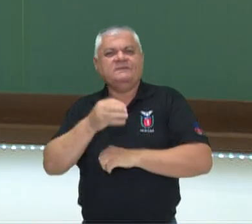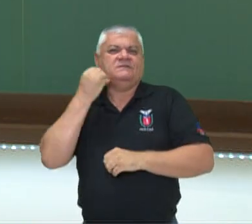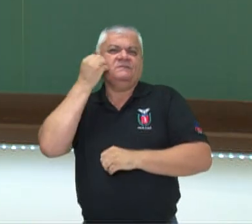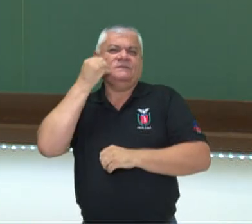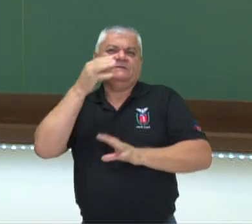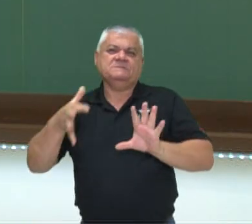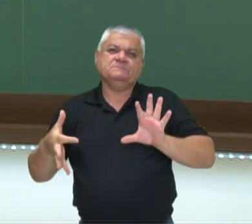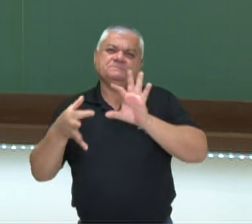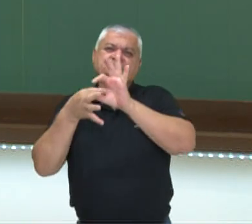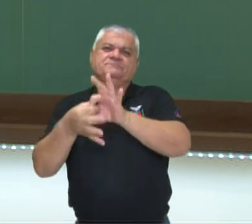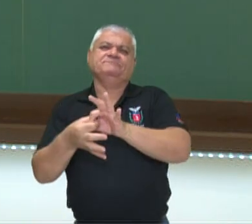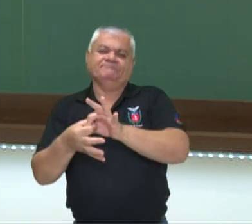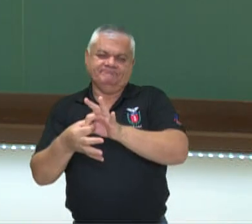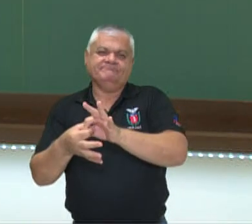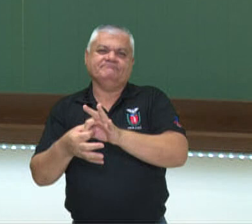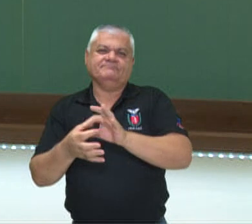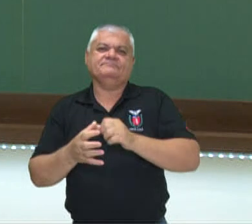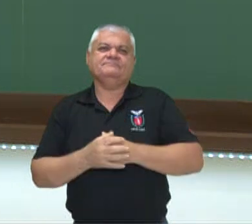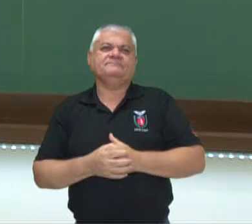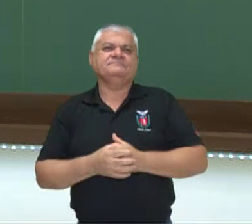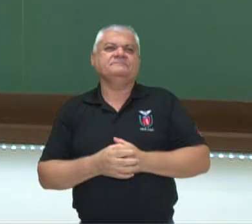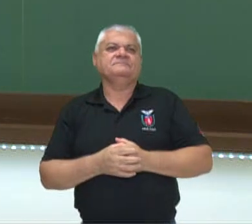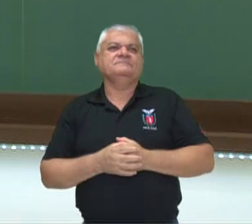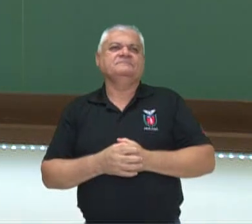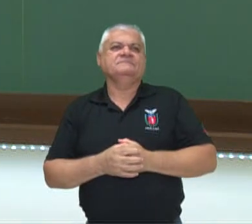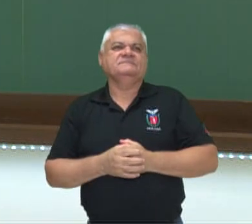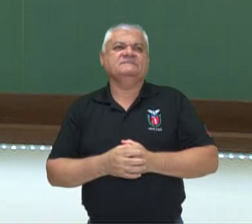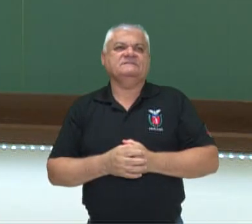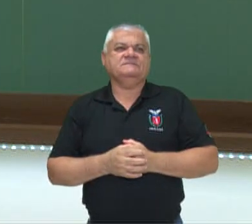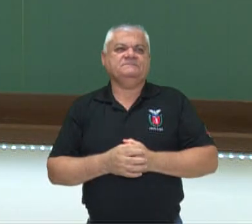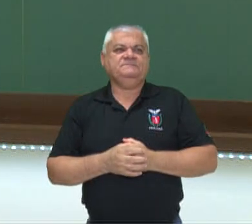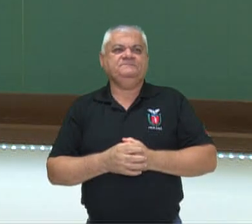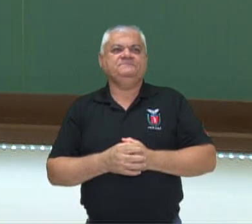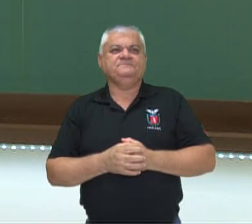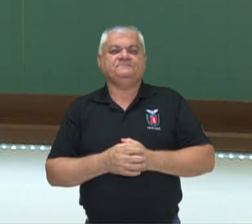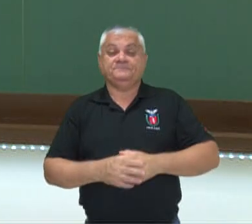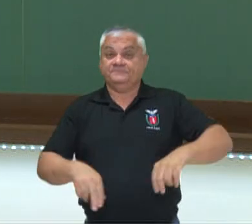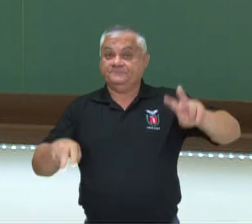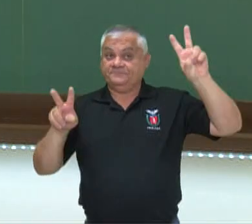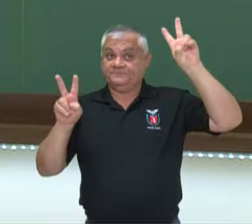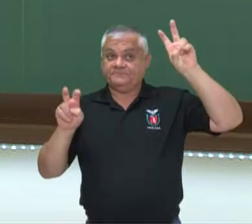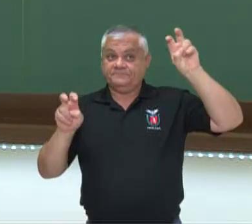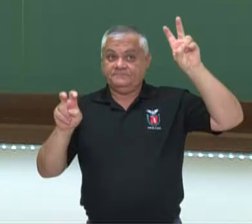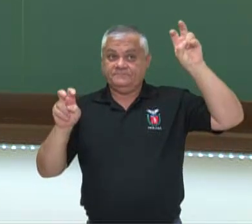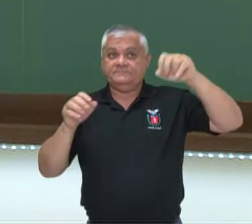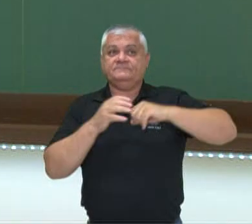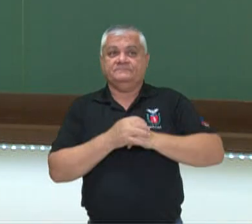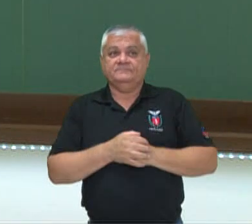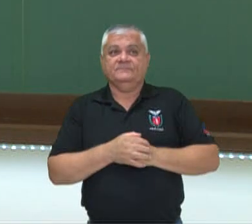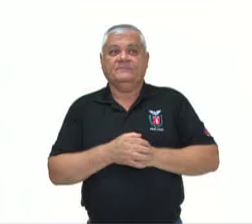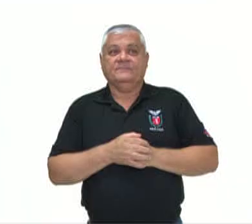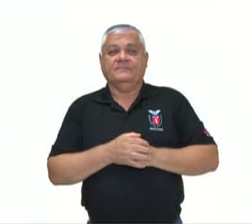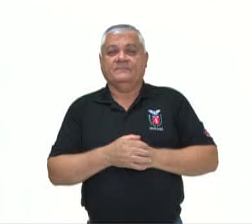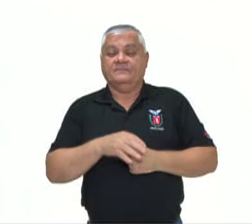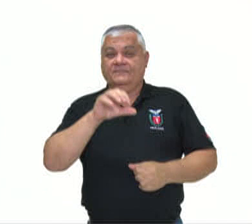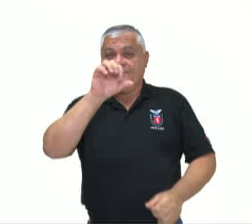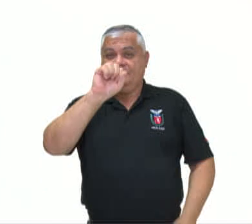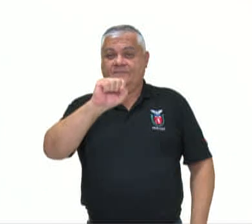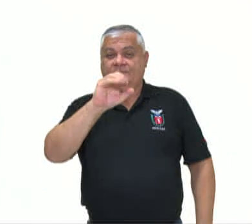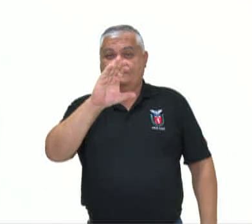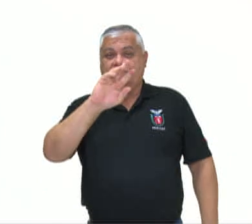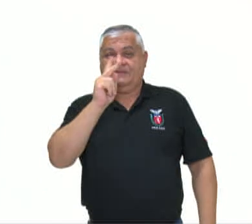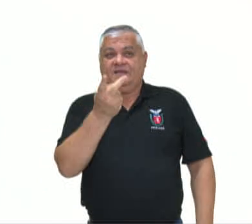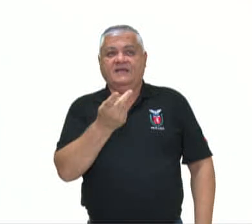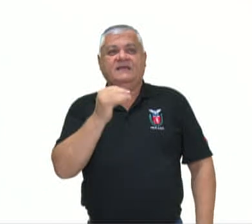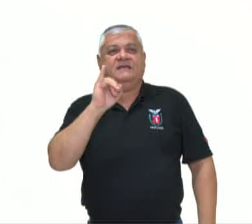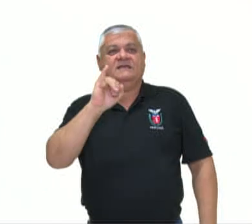experiência empírica, a experiência sensível, tá? Vamos ver aqui uma frase de Tillich, um dos grandes pensadores do Círculo